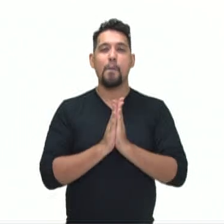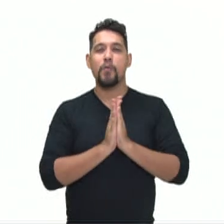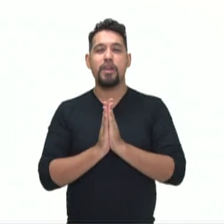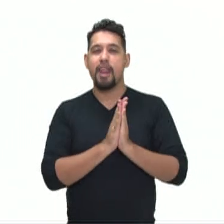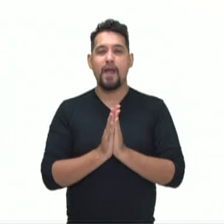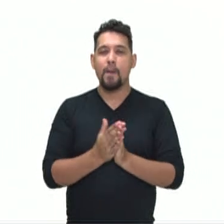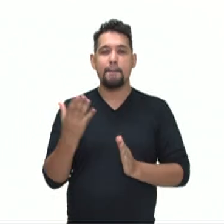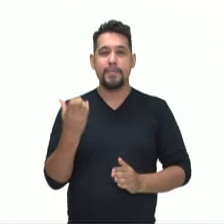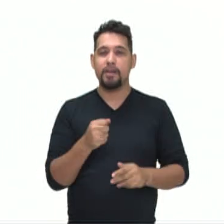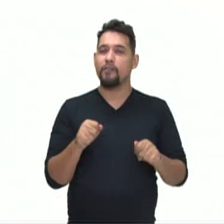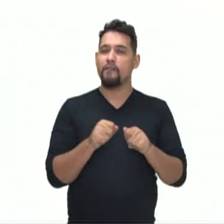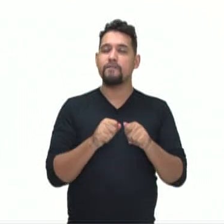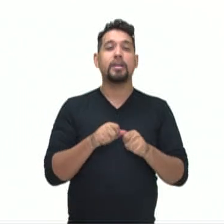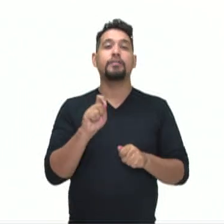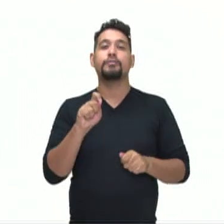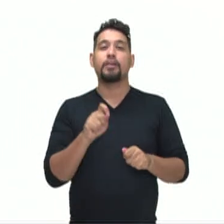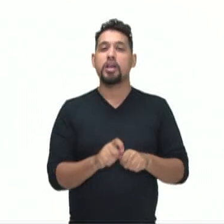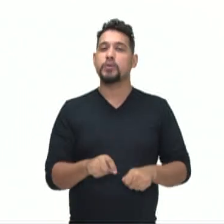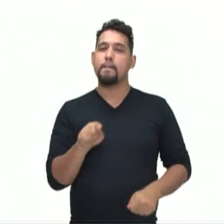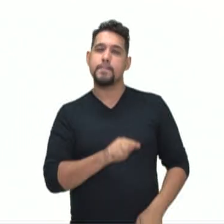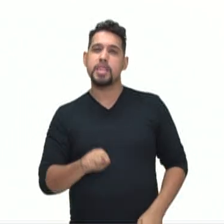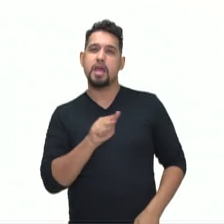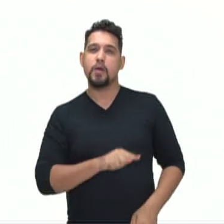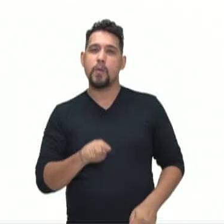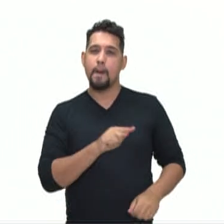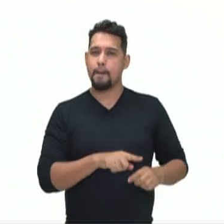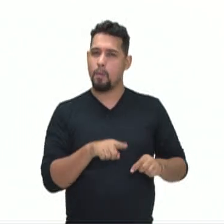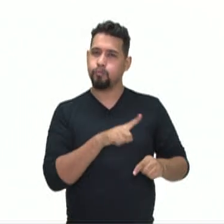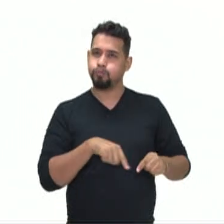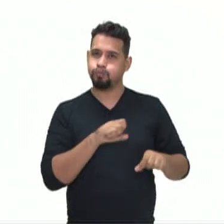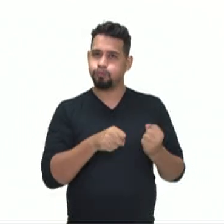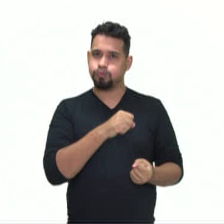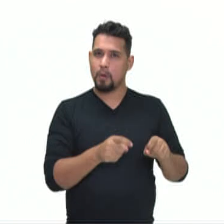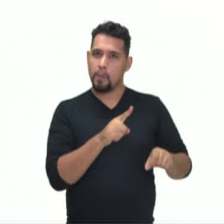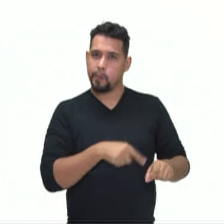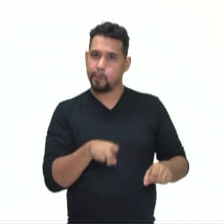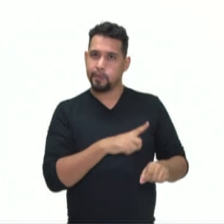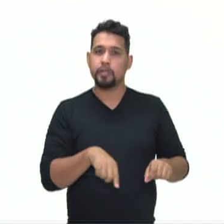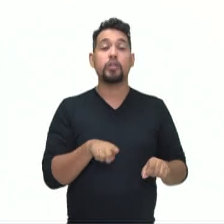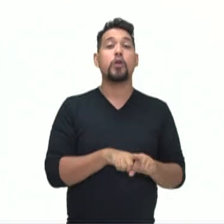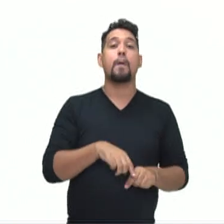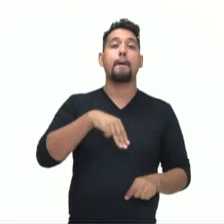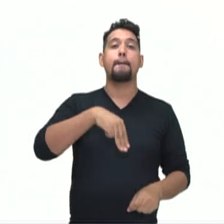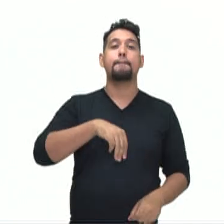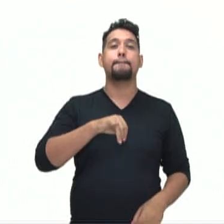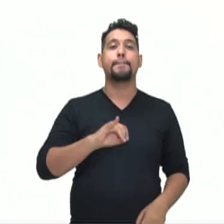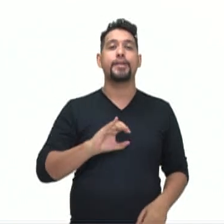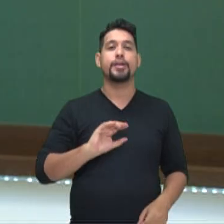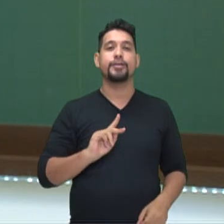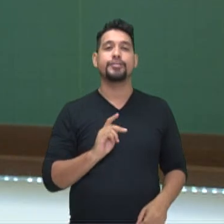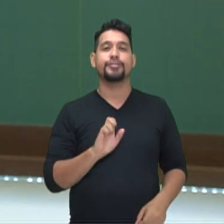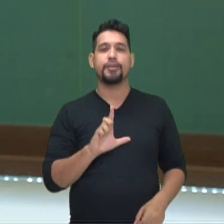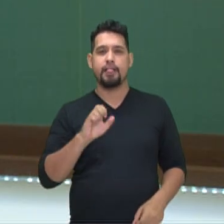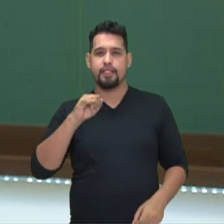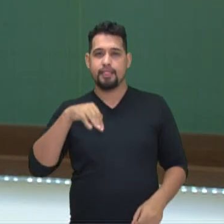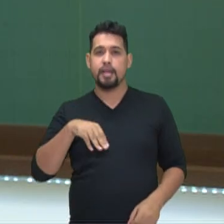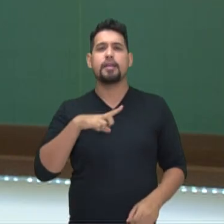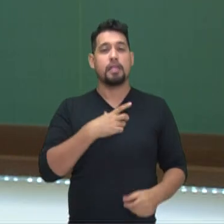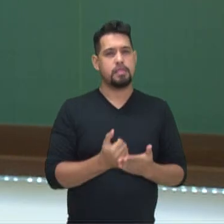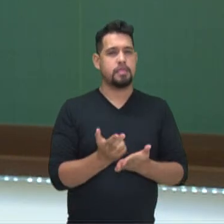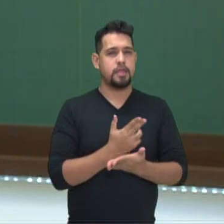pneus, E aí vocês têm, a Michelin esse é um boneco que ilustra uma